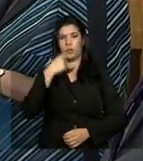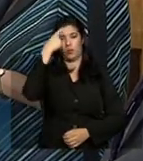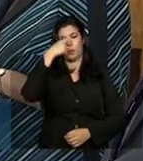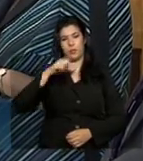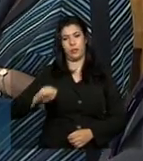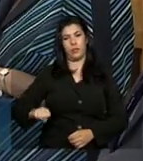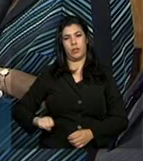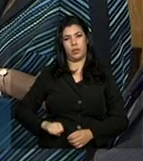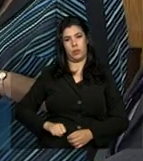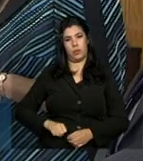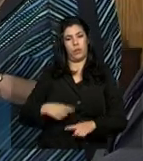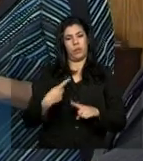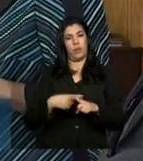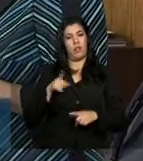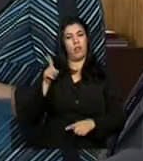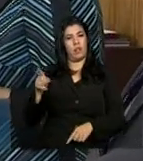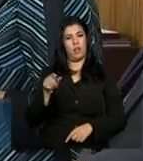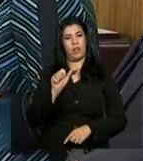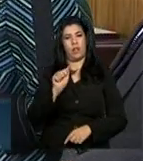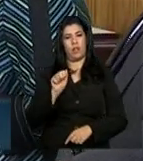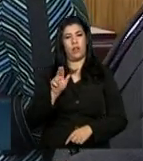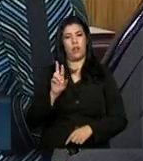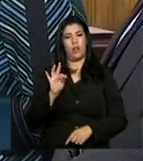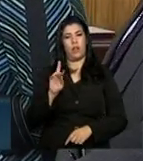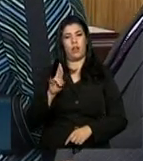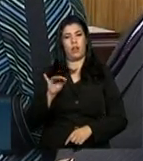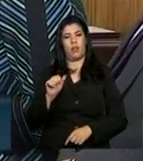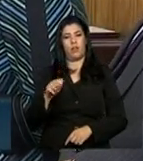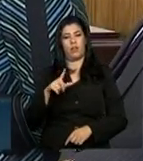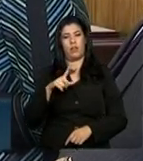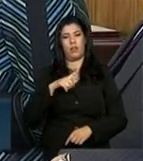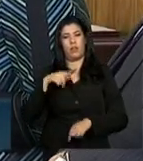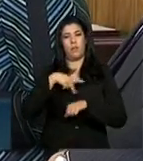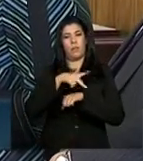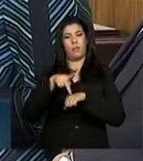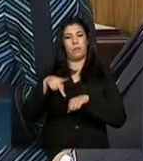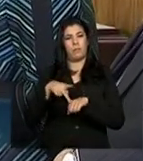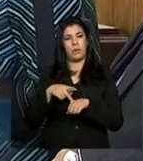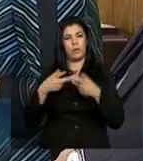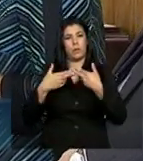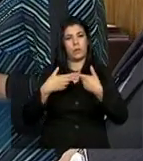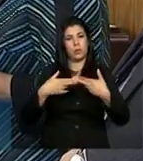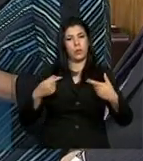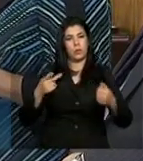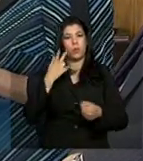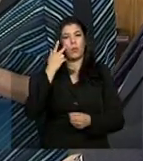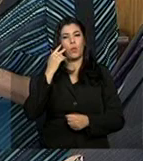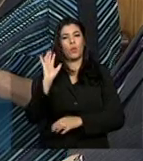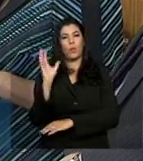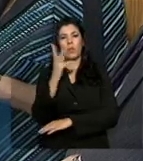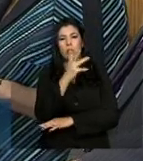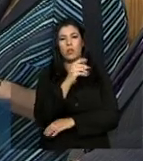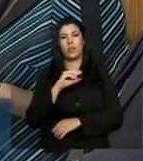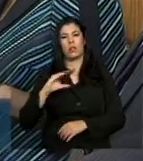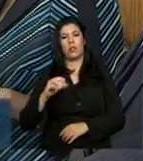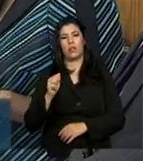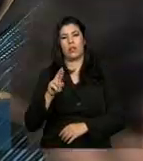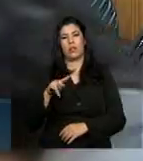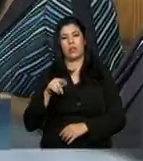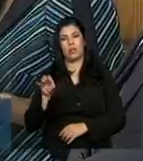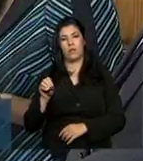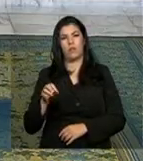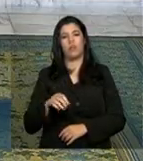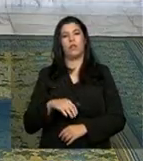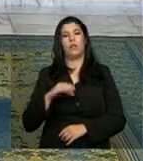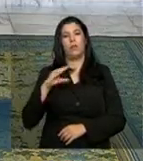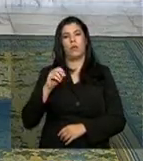Austrália, que é o sexto país em extensão e possui recursos naturais importantes como carvão, minério de ferro, cobre, estanho,